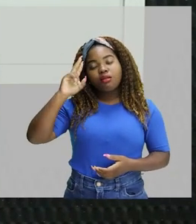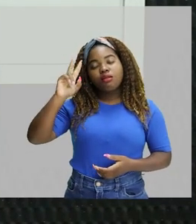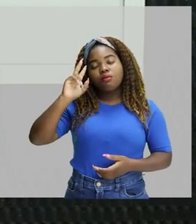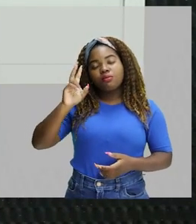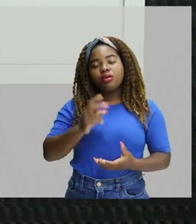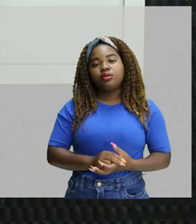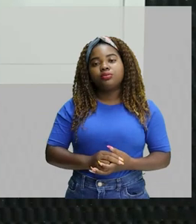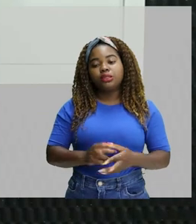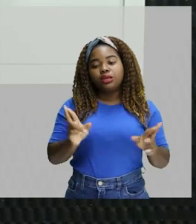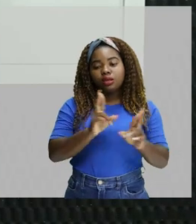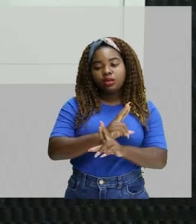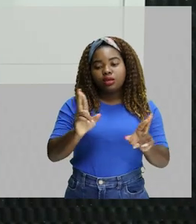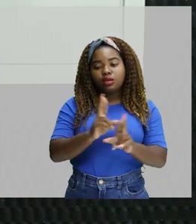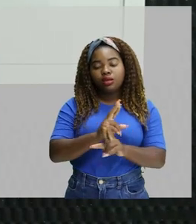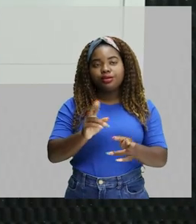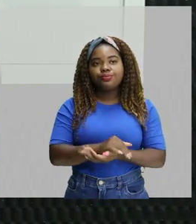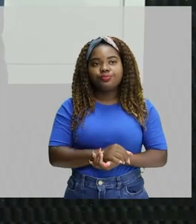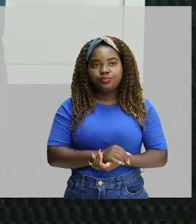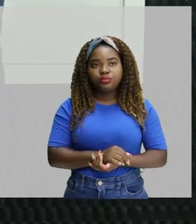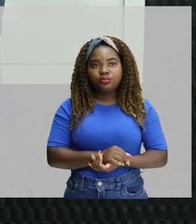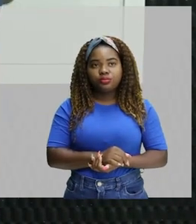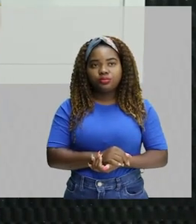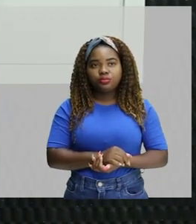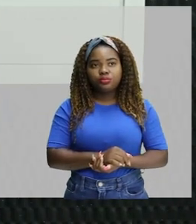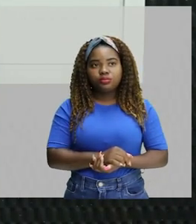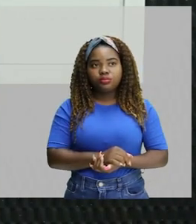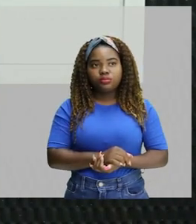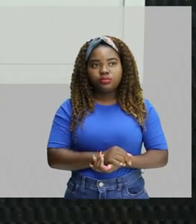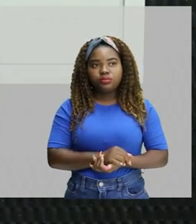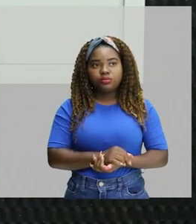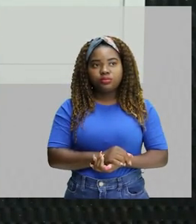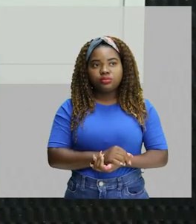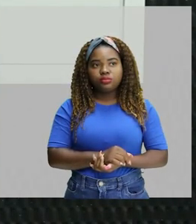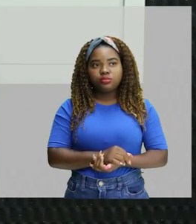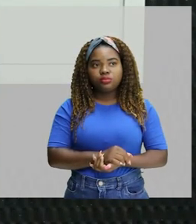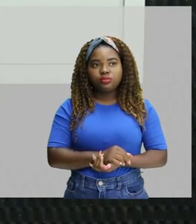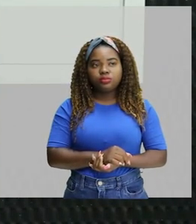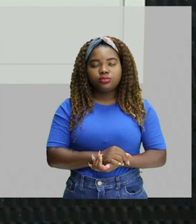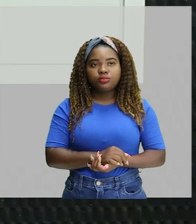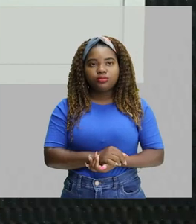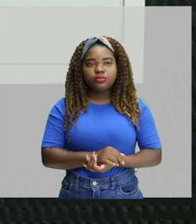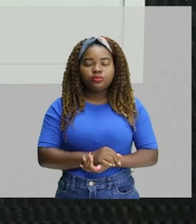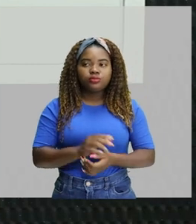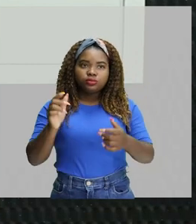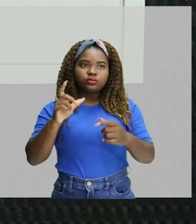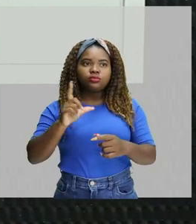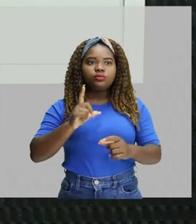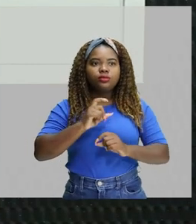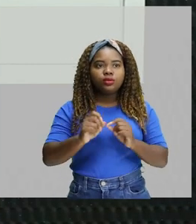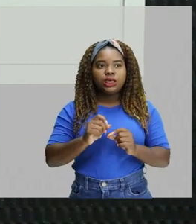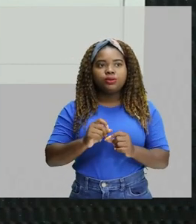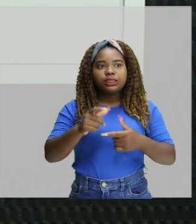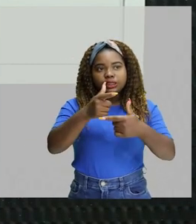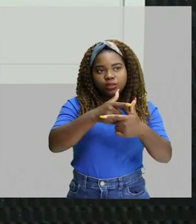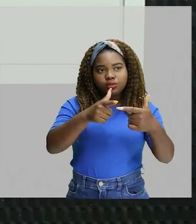da seguinte relação né esse polinômio a na divisão ó esse dividendo vai ser